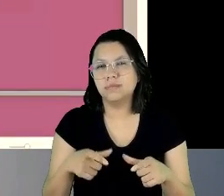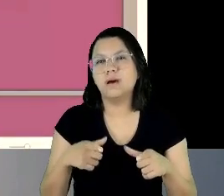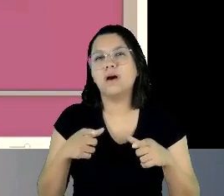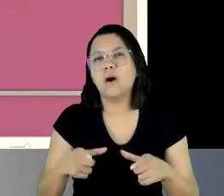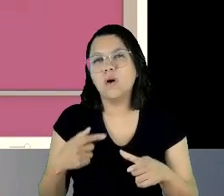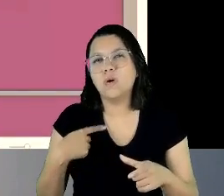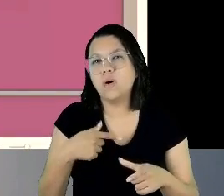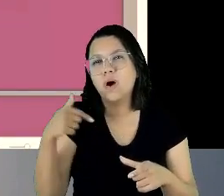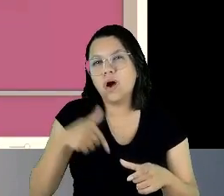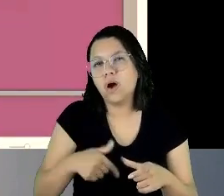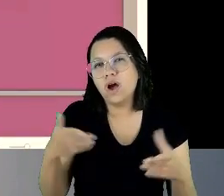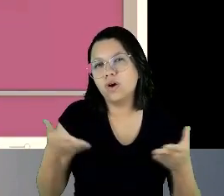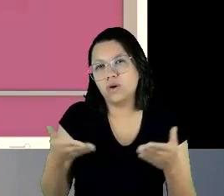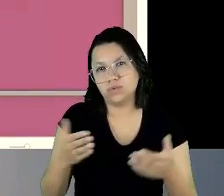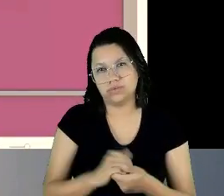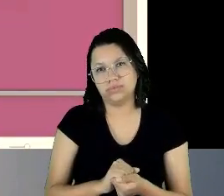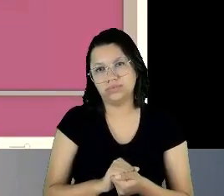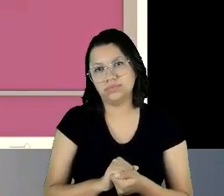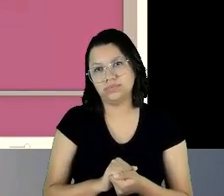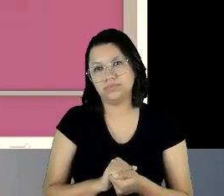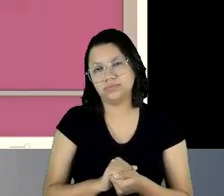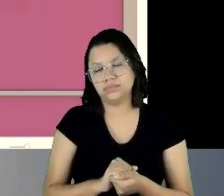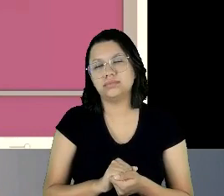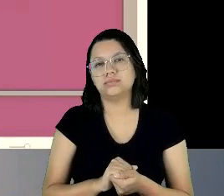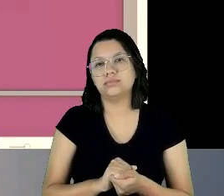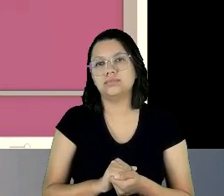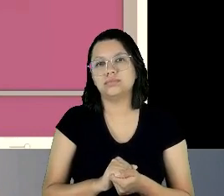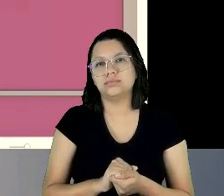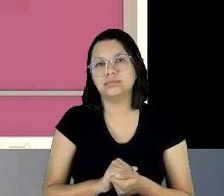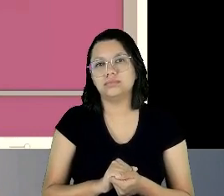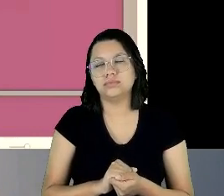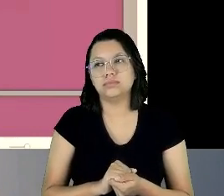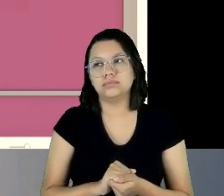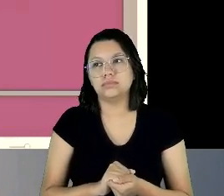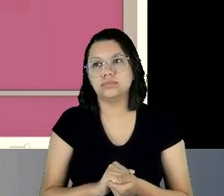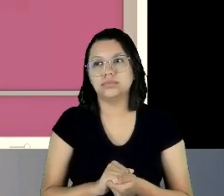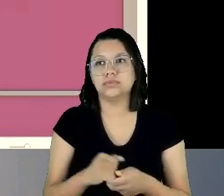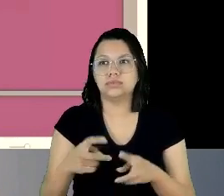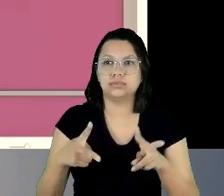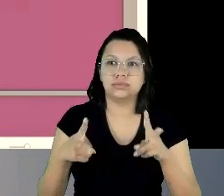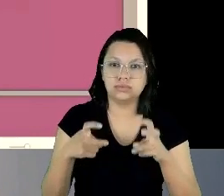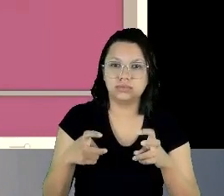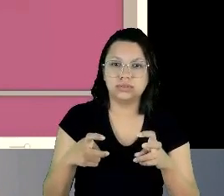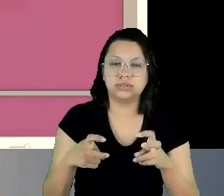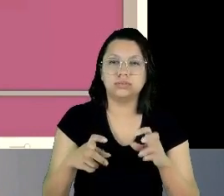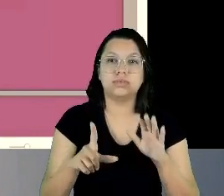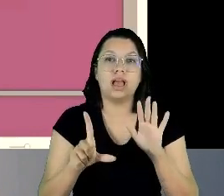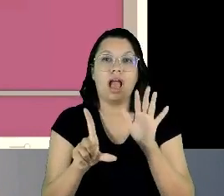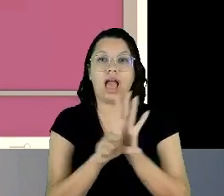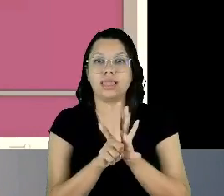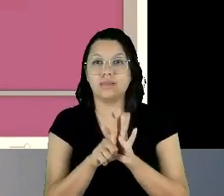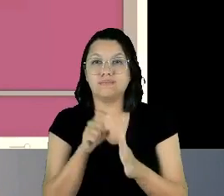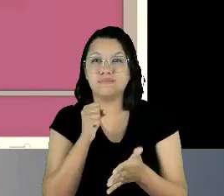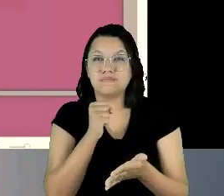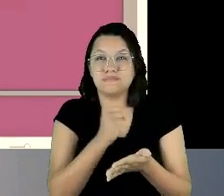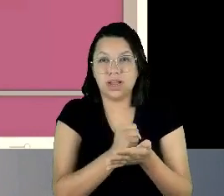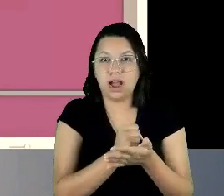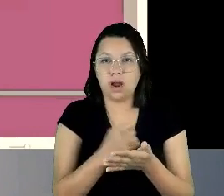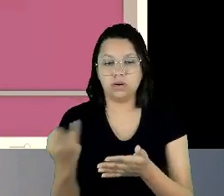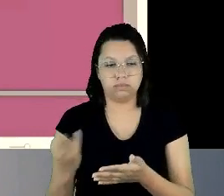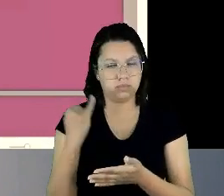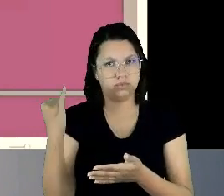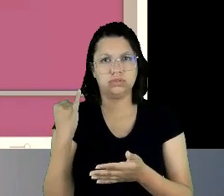Onde estamos nesse exato momento, a gente considera a aprovação da lei, obviamente, marco